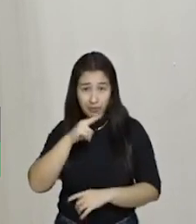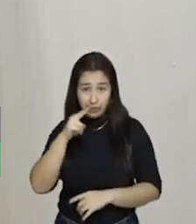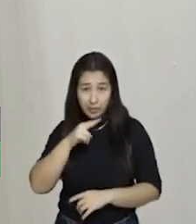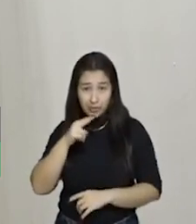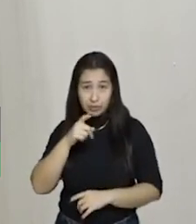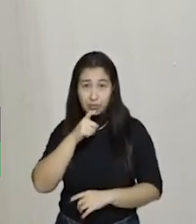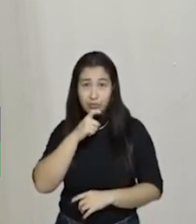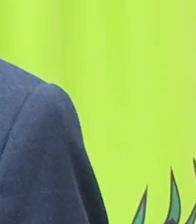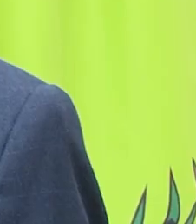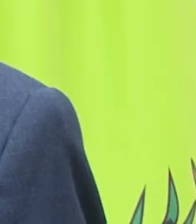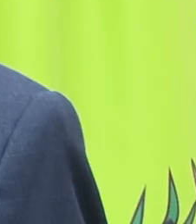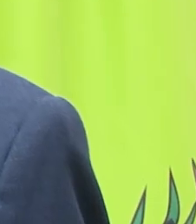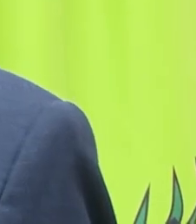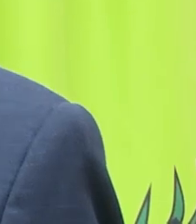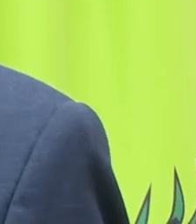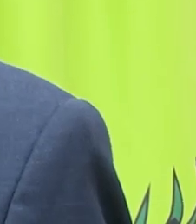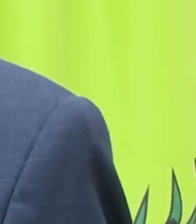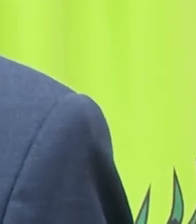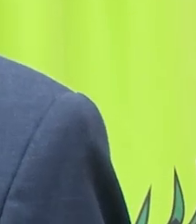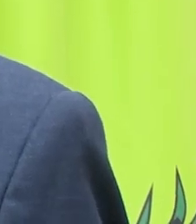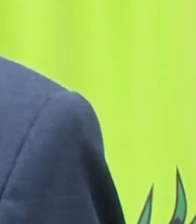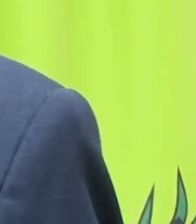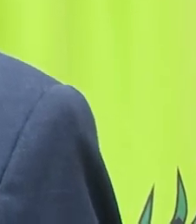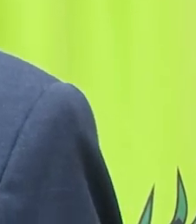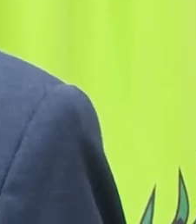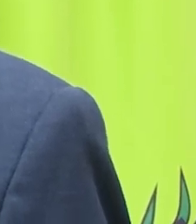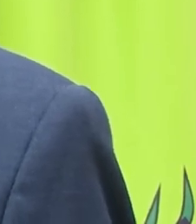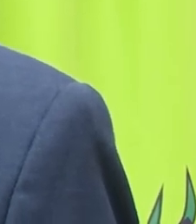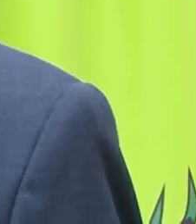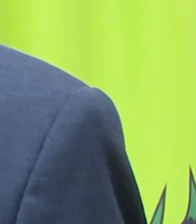inverno nós temos todo ano o deputado